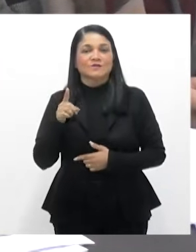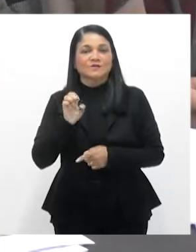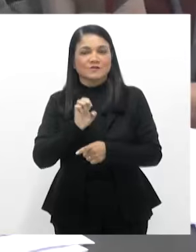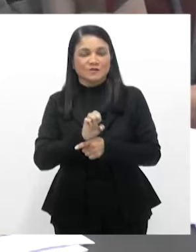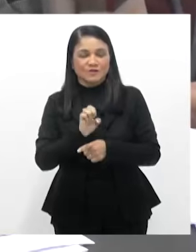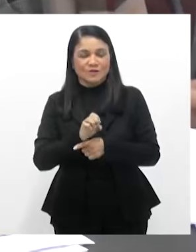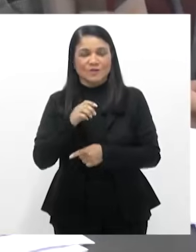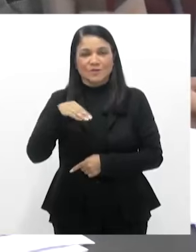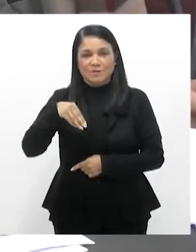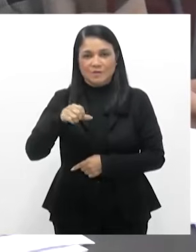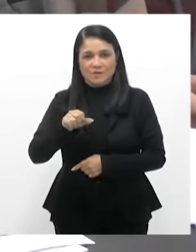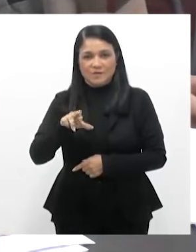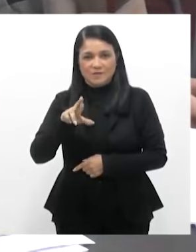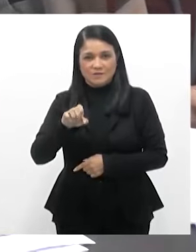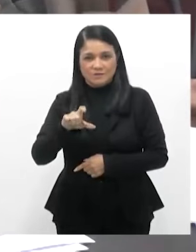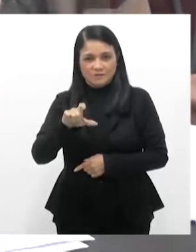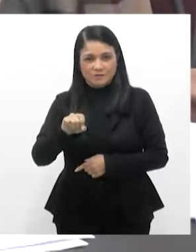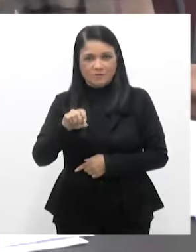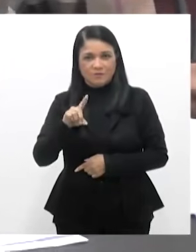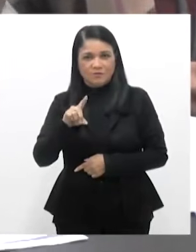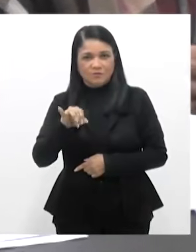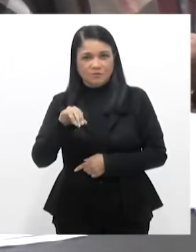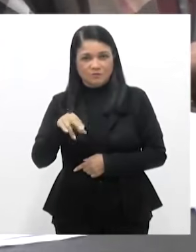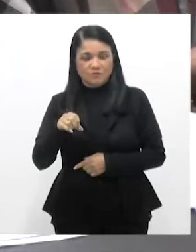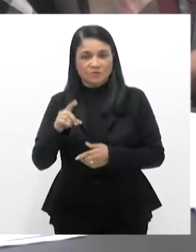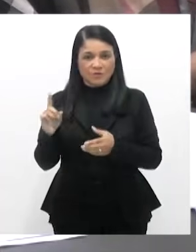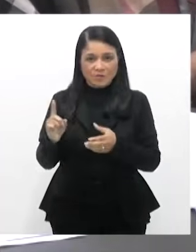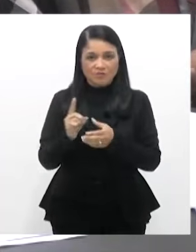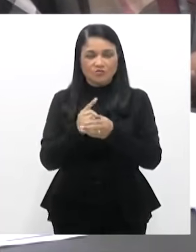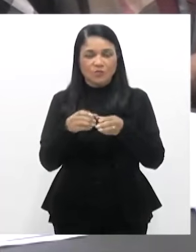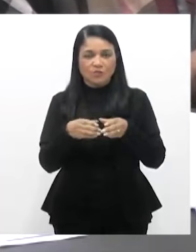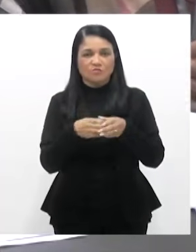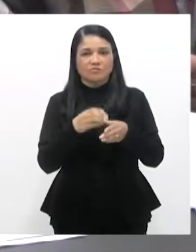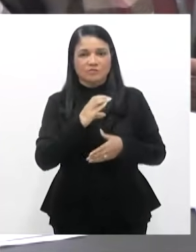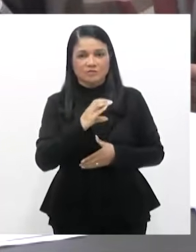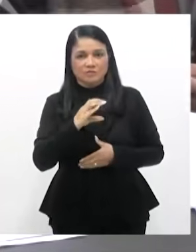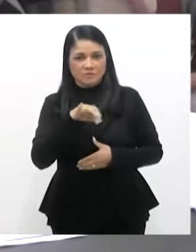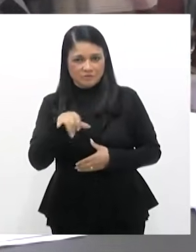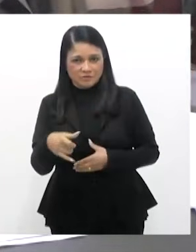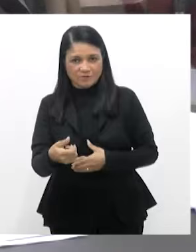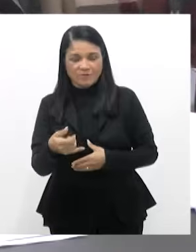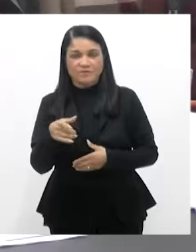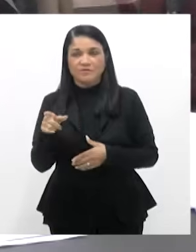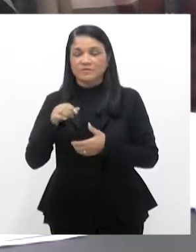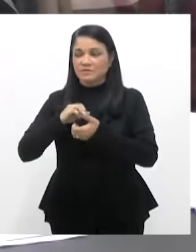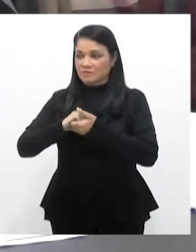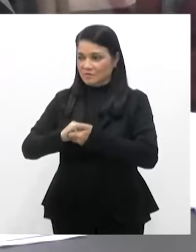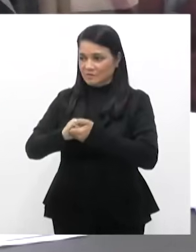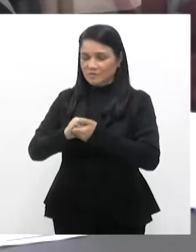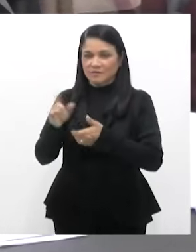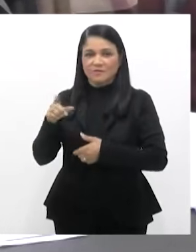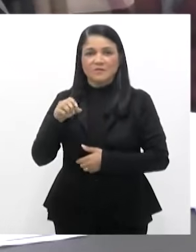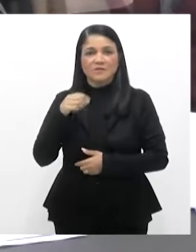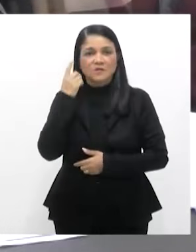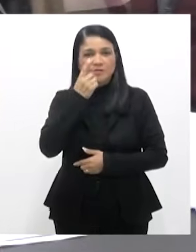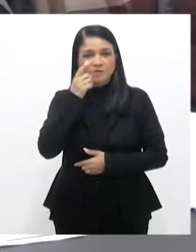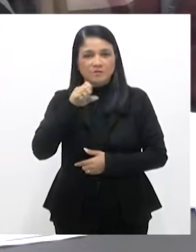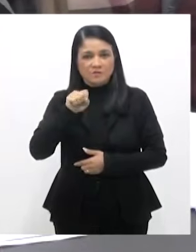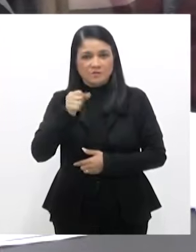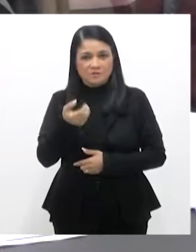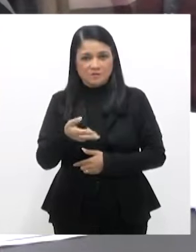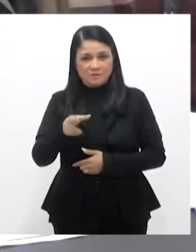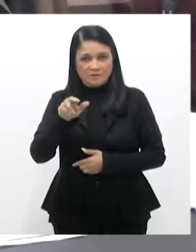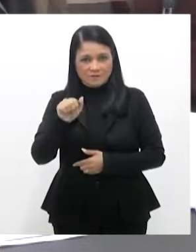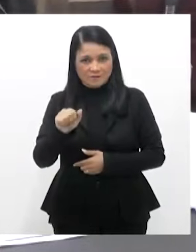que entra agora aqui na Comissão de Constituição e Justiça. E saudar a deputada Sara Pôncio,